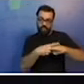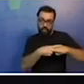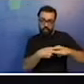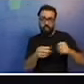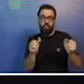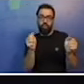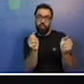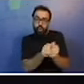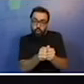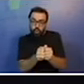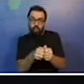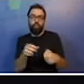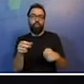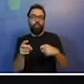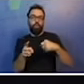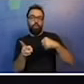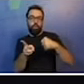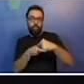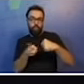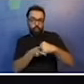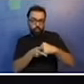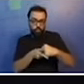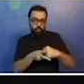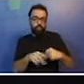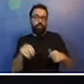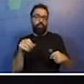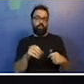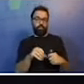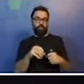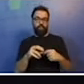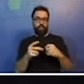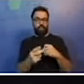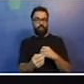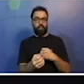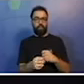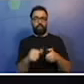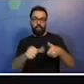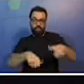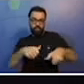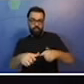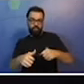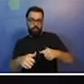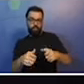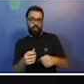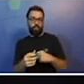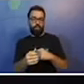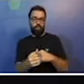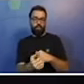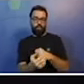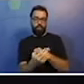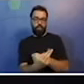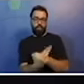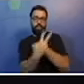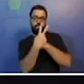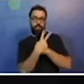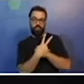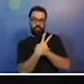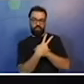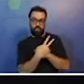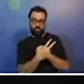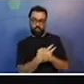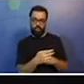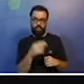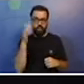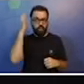verbo concordará com o sujeito paciente, que é aquele sujeito que está recebendo a ação. Veja o exemplo